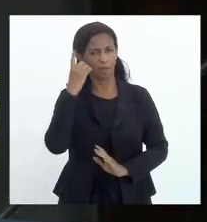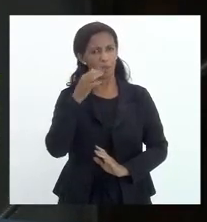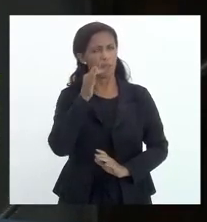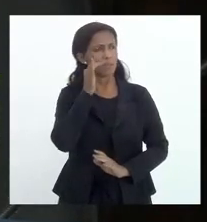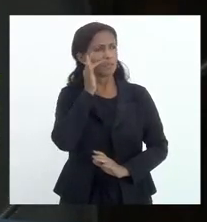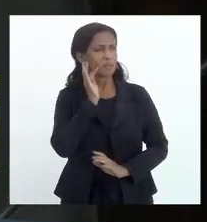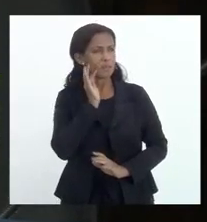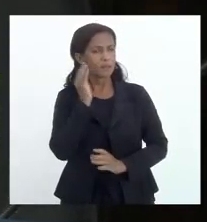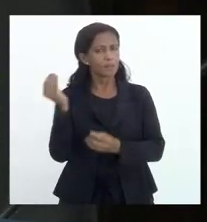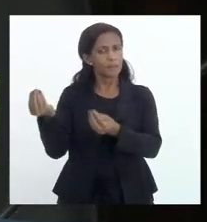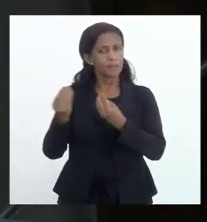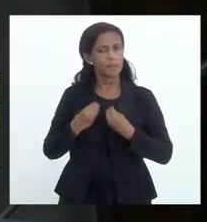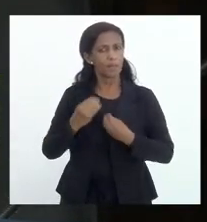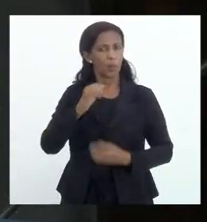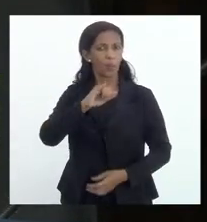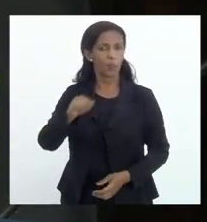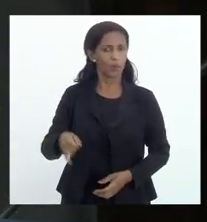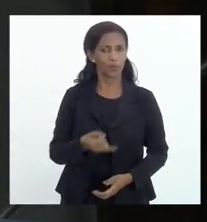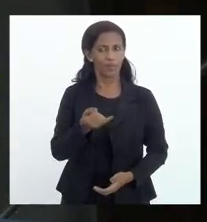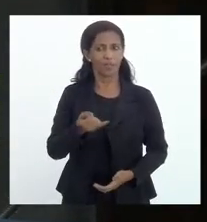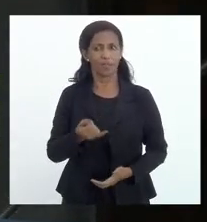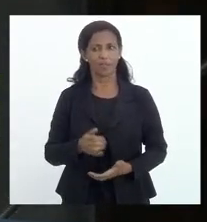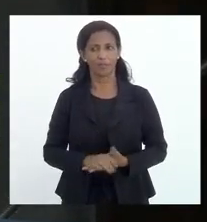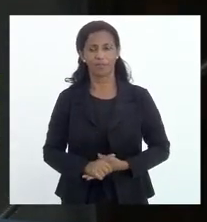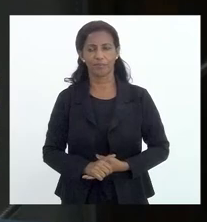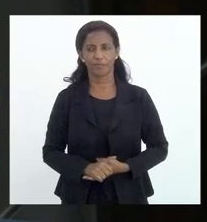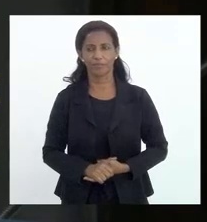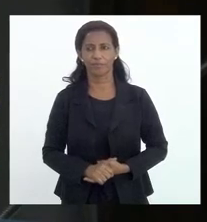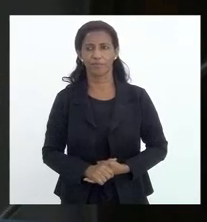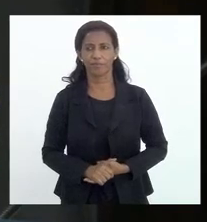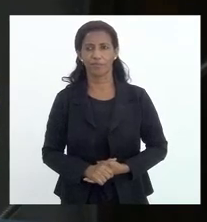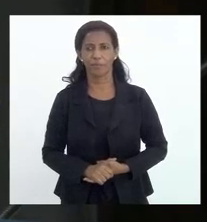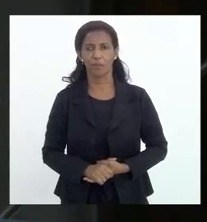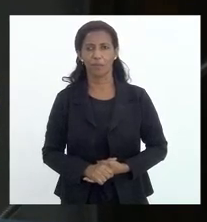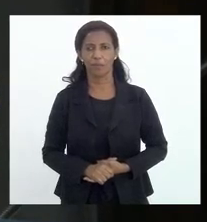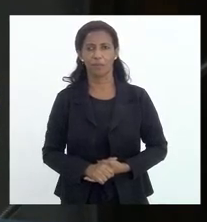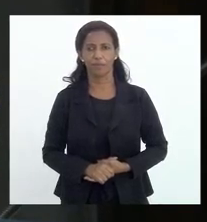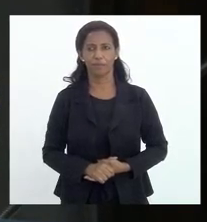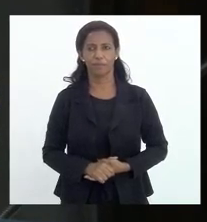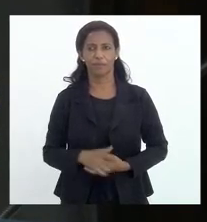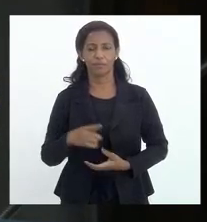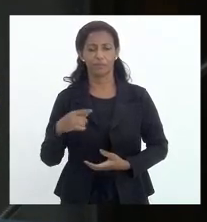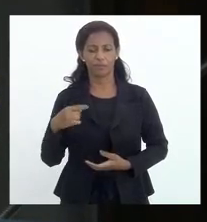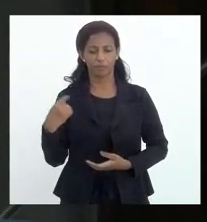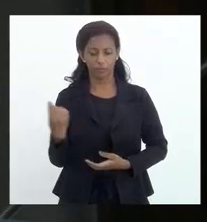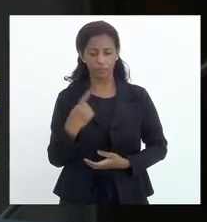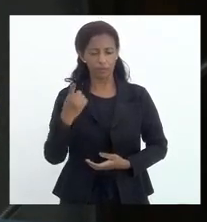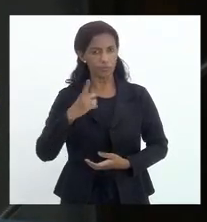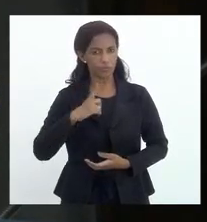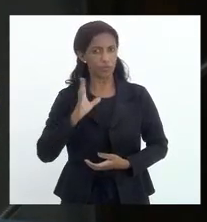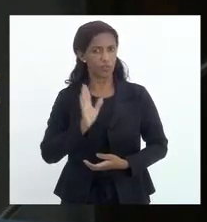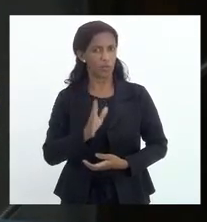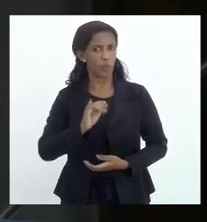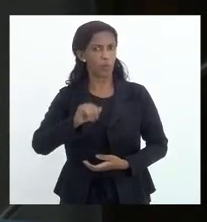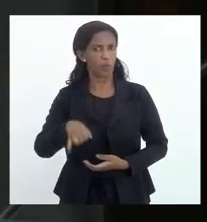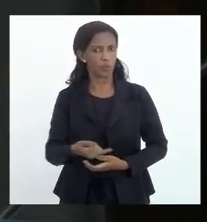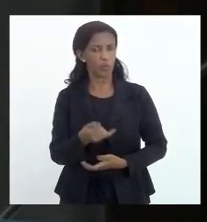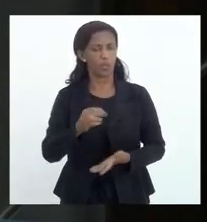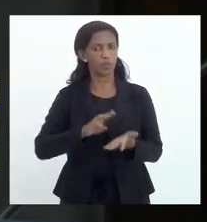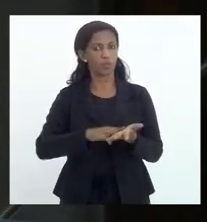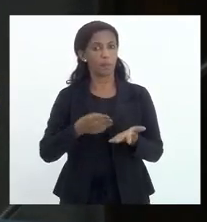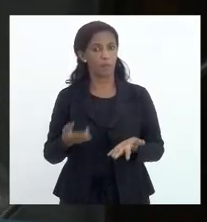Serafini me dá a oportunidade, né, deputado, porque nós tive a oportunidade de conversar com